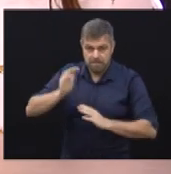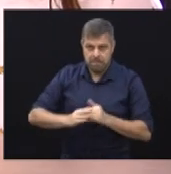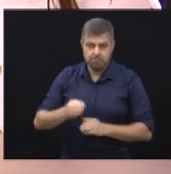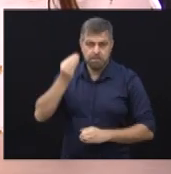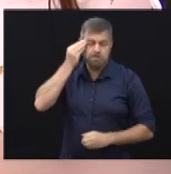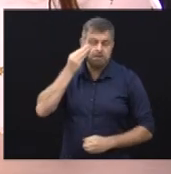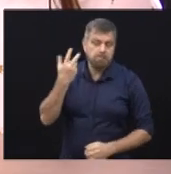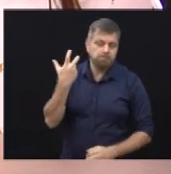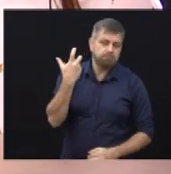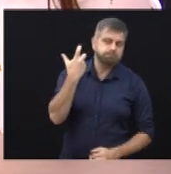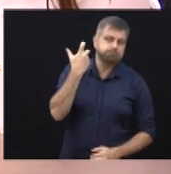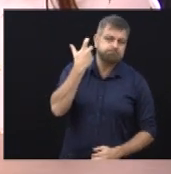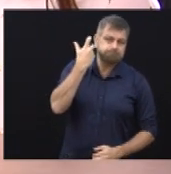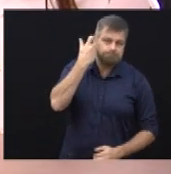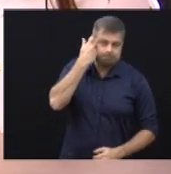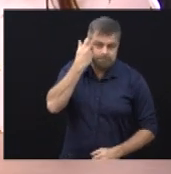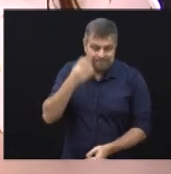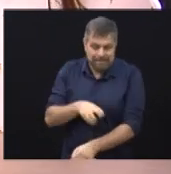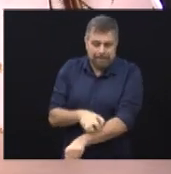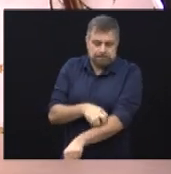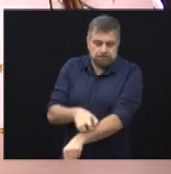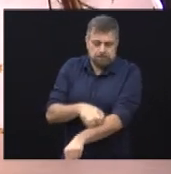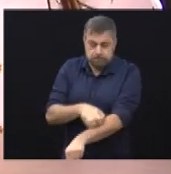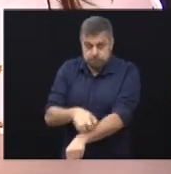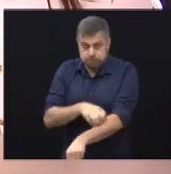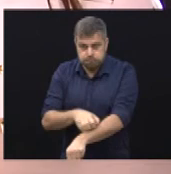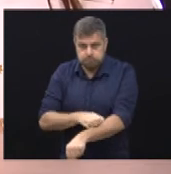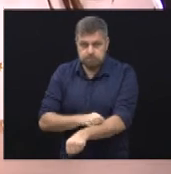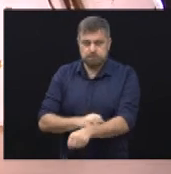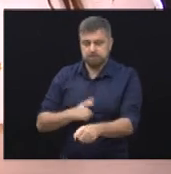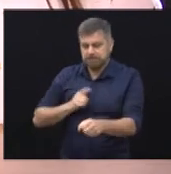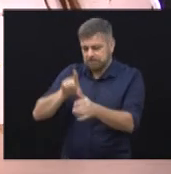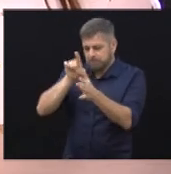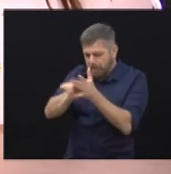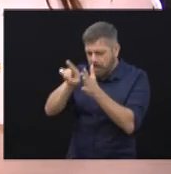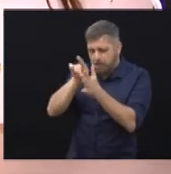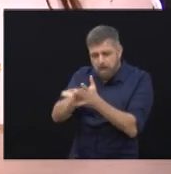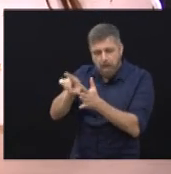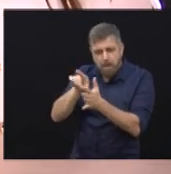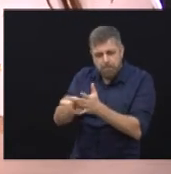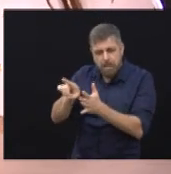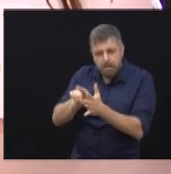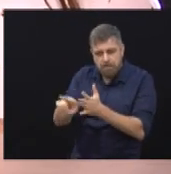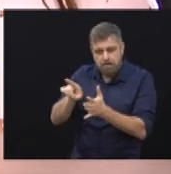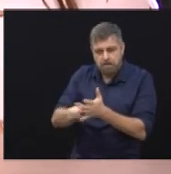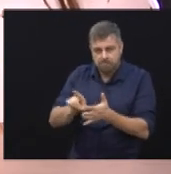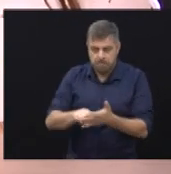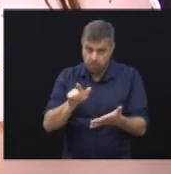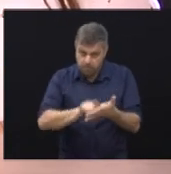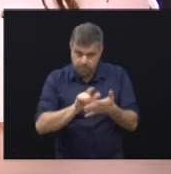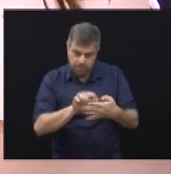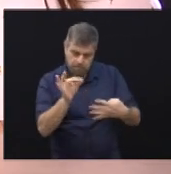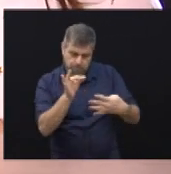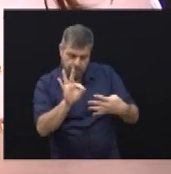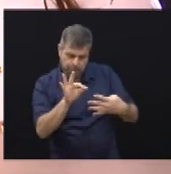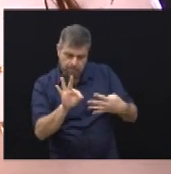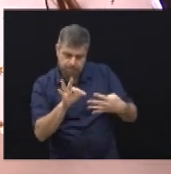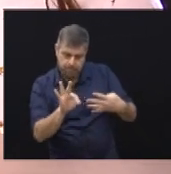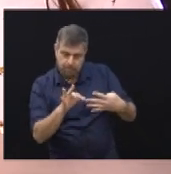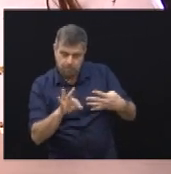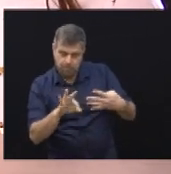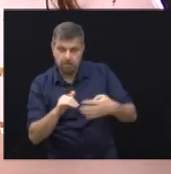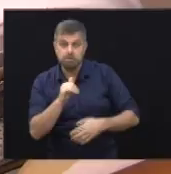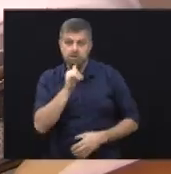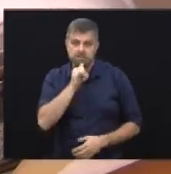estéticos, principalmente os invasivos, se ele é alérgico. Então, são várias perguntas que nós fazemos através de um